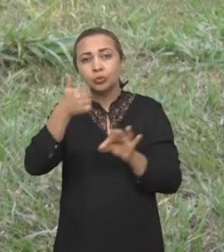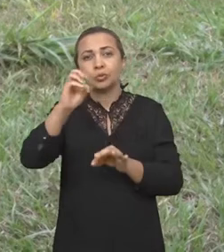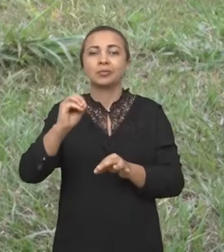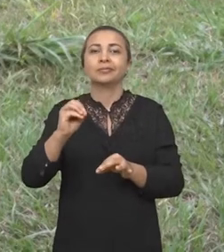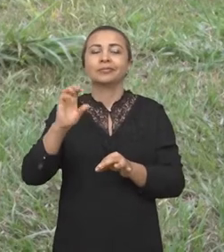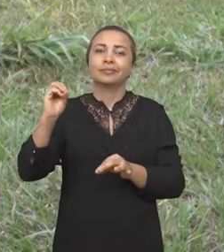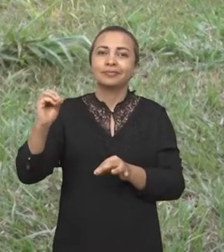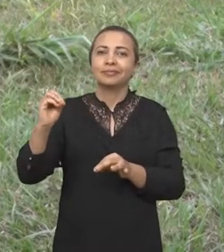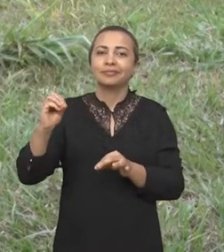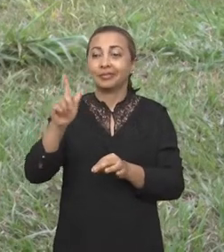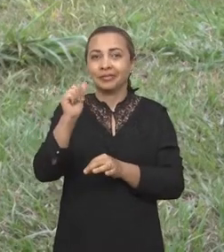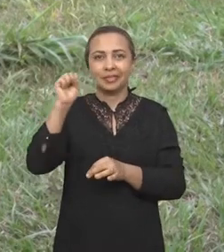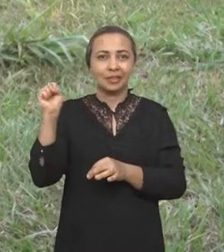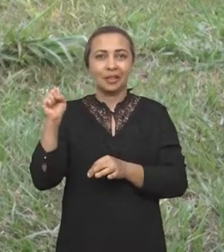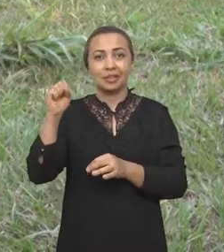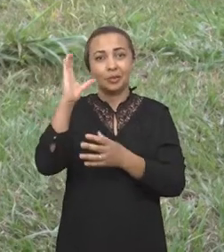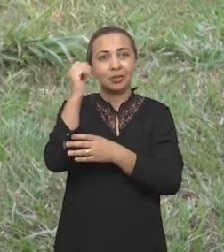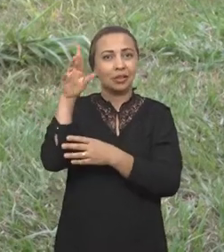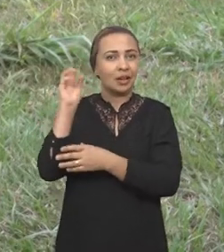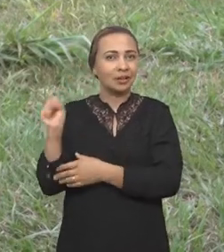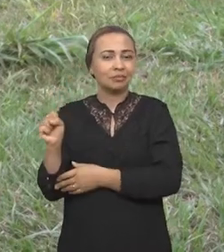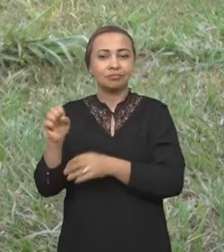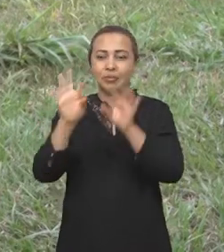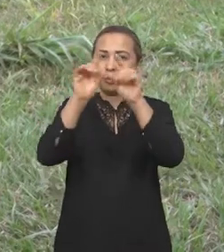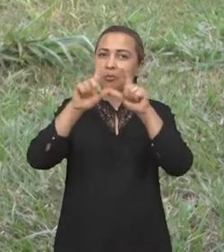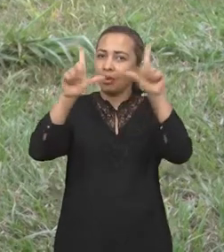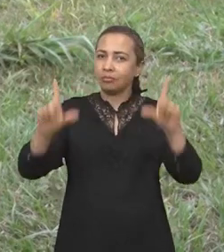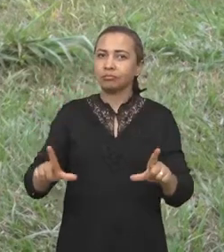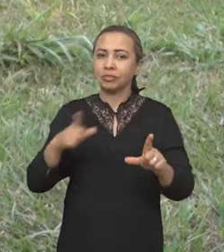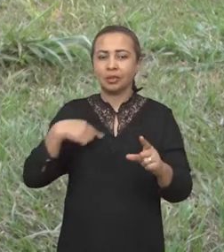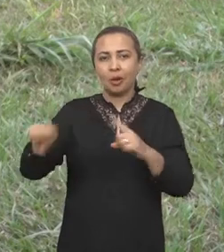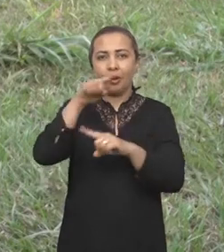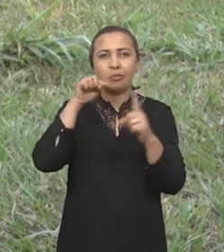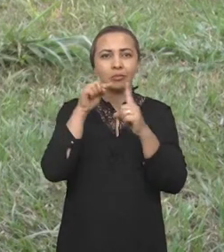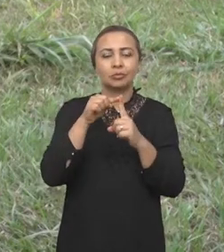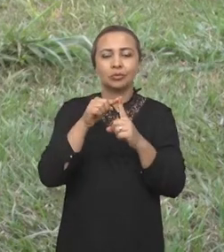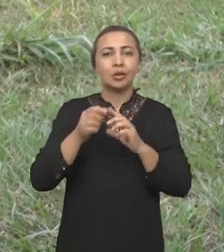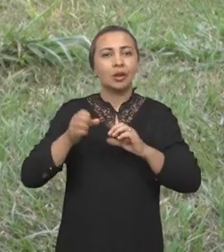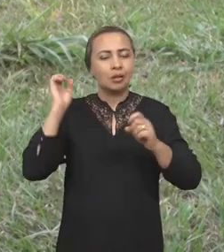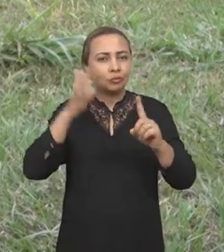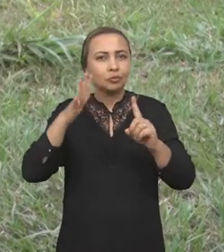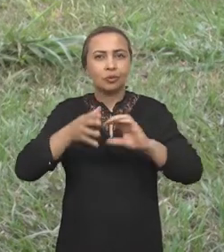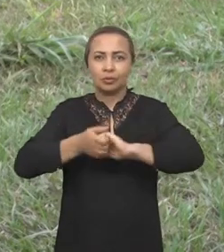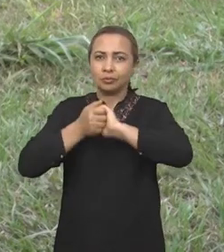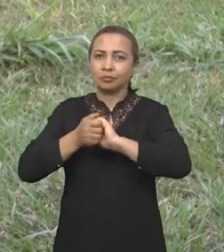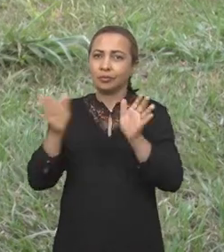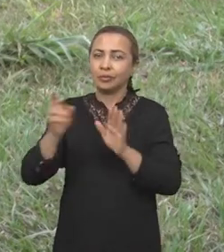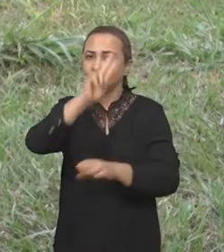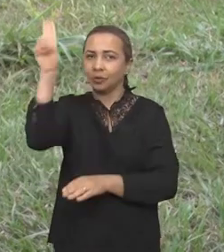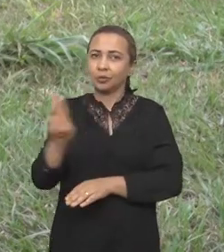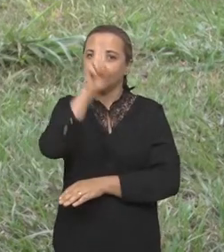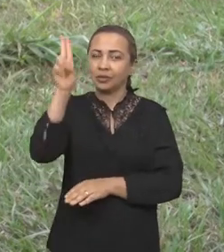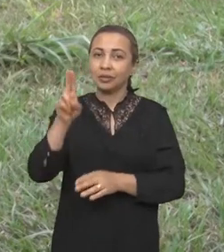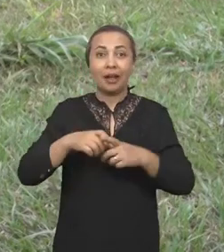Companhia de Gás do Ceará. A iniciativa faz parte de um programa que tem o objetivo de estimular a parceria entre universidades